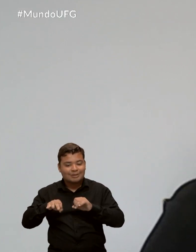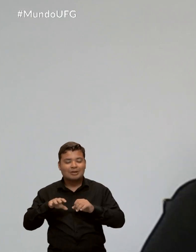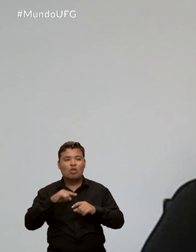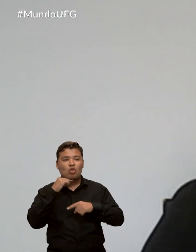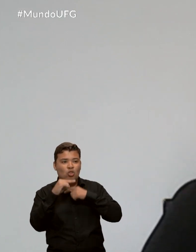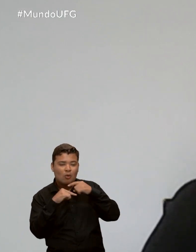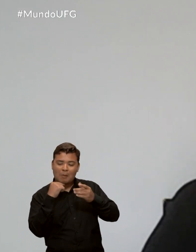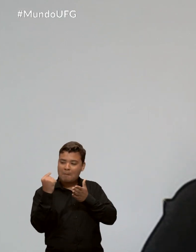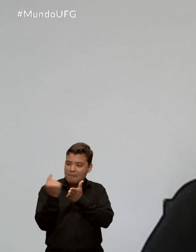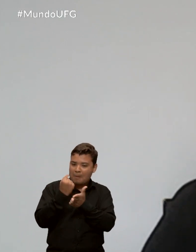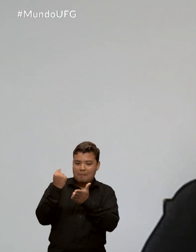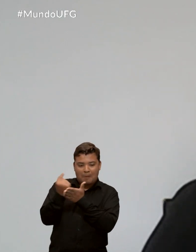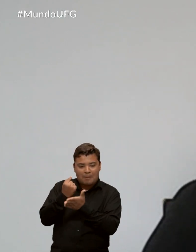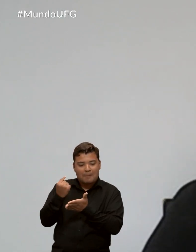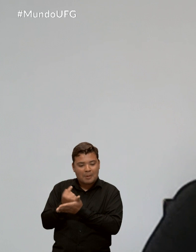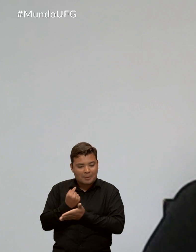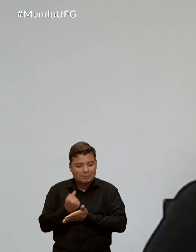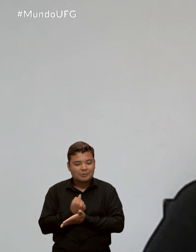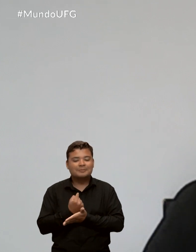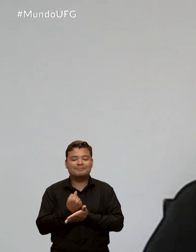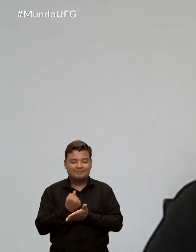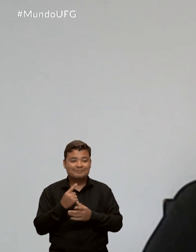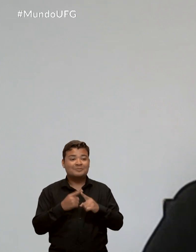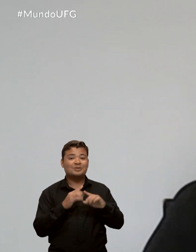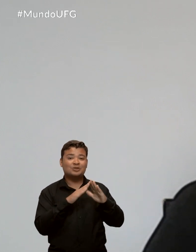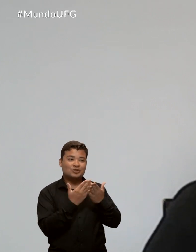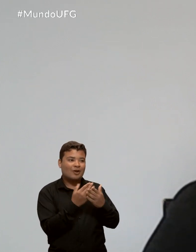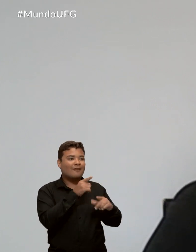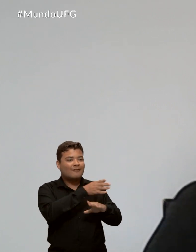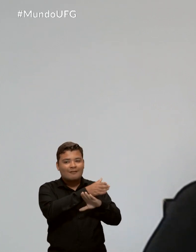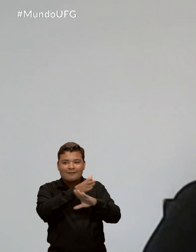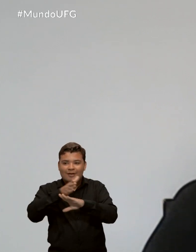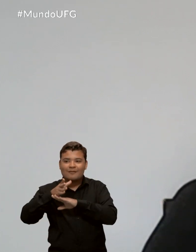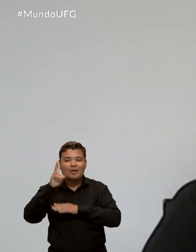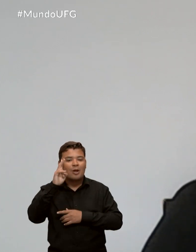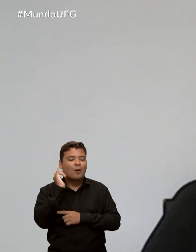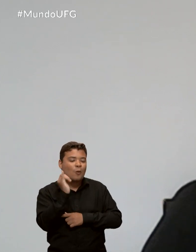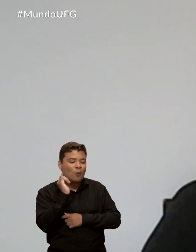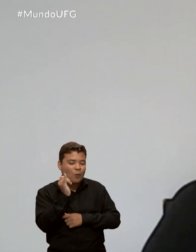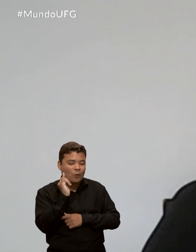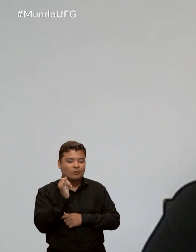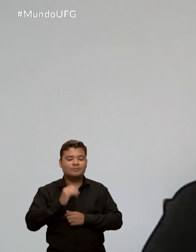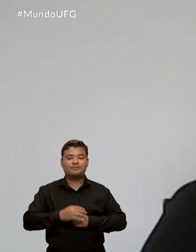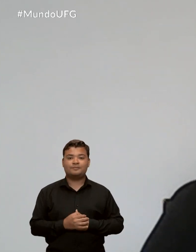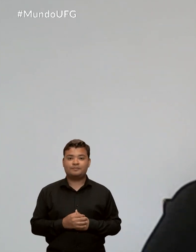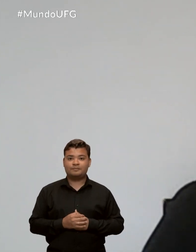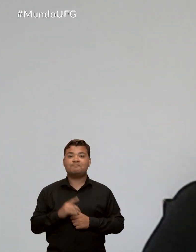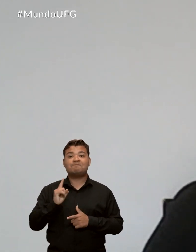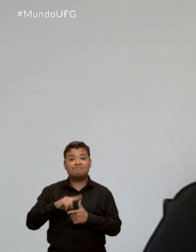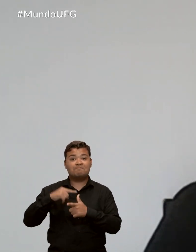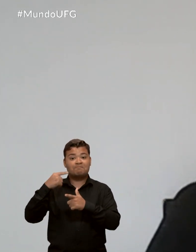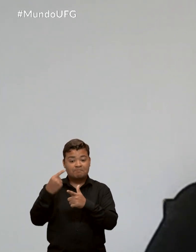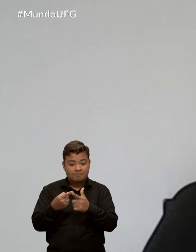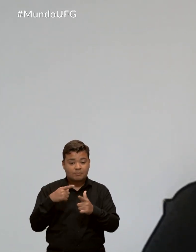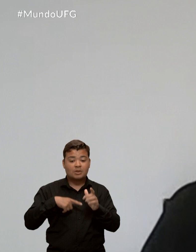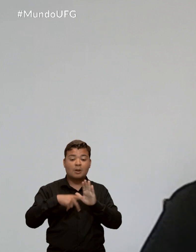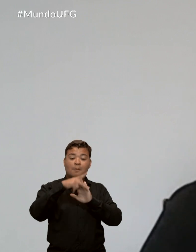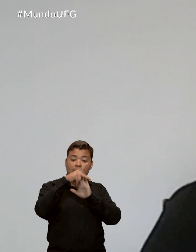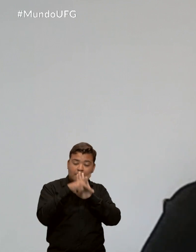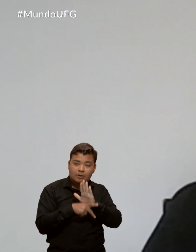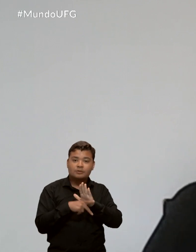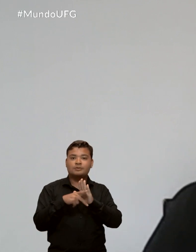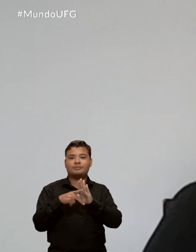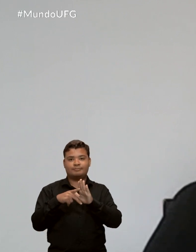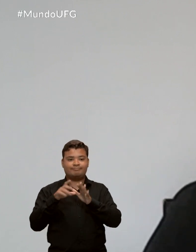e contavam nas escolas para as crianças. Aí depois teve o projeto ampliado para a